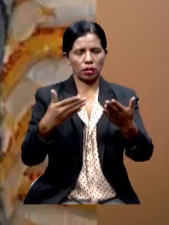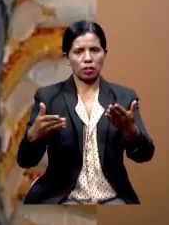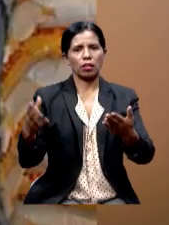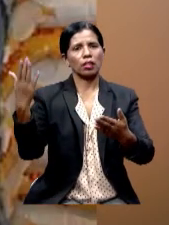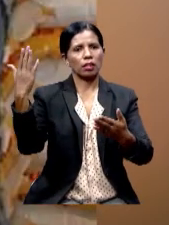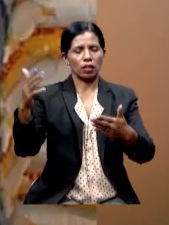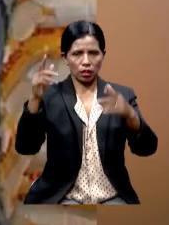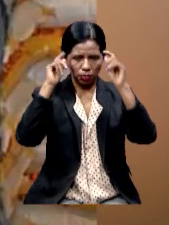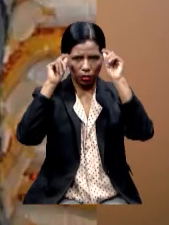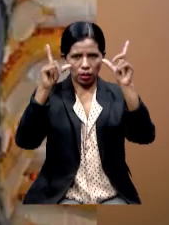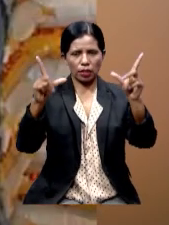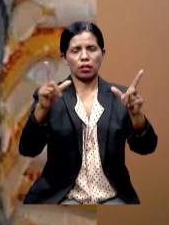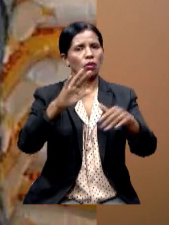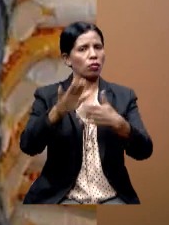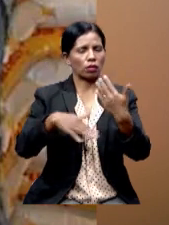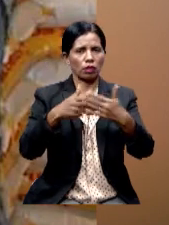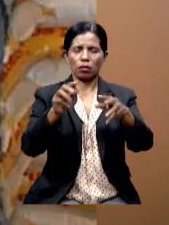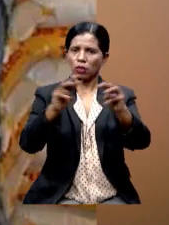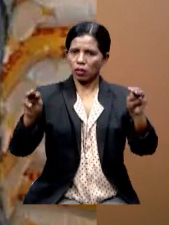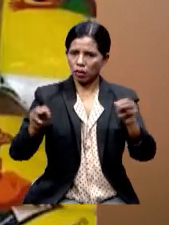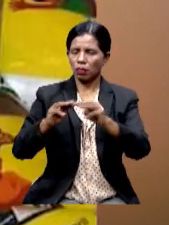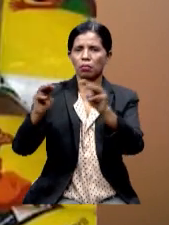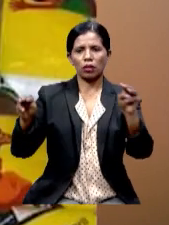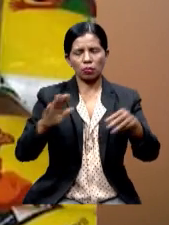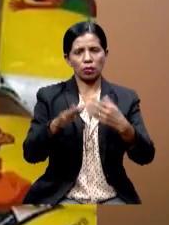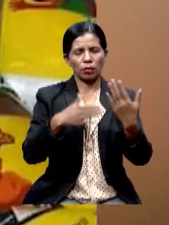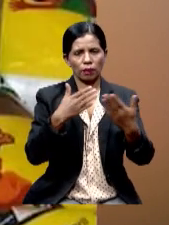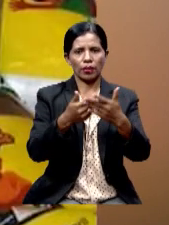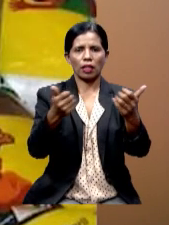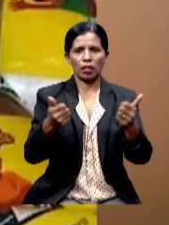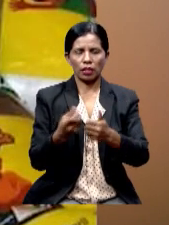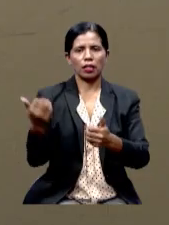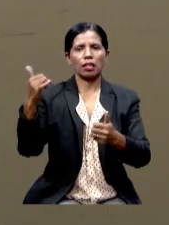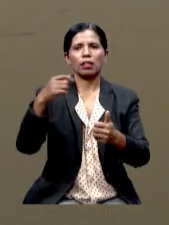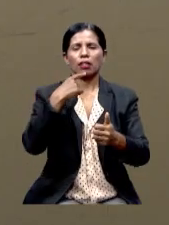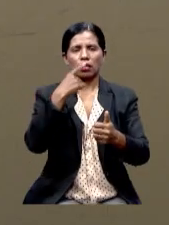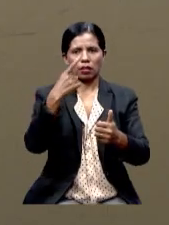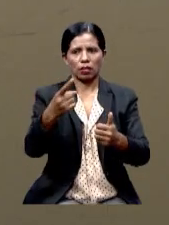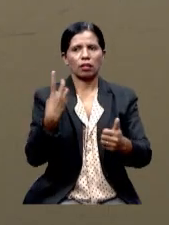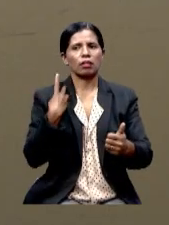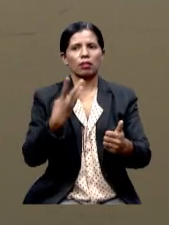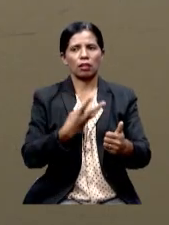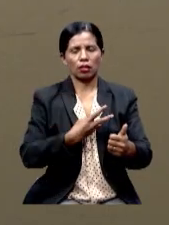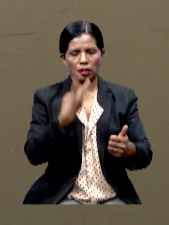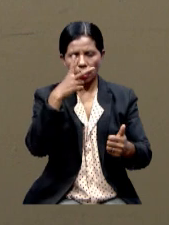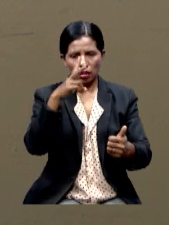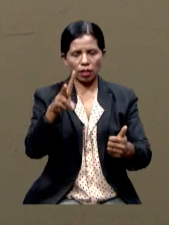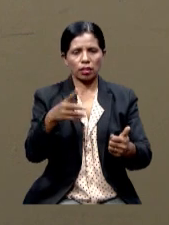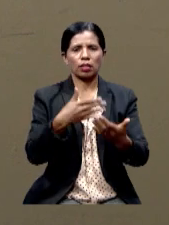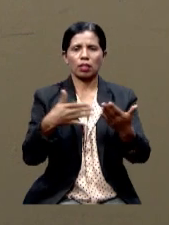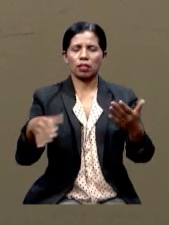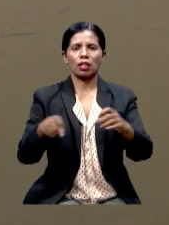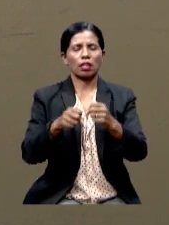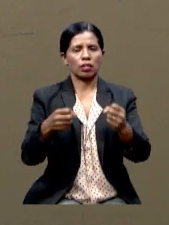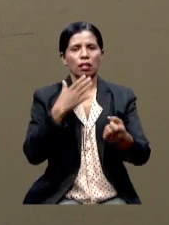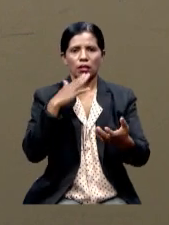todo o jeito, né? Município sira to posto a dia ser uma coisa parte a fez peita do nito e produto ser e tem nela